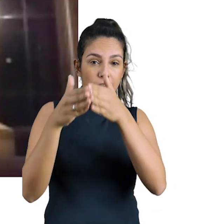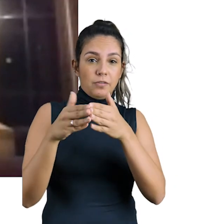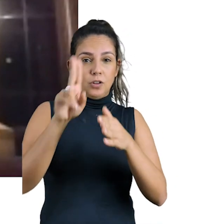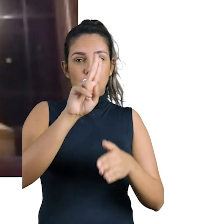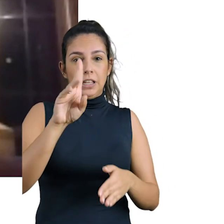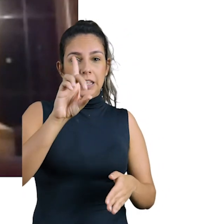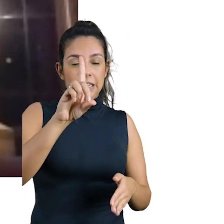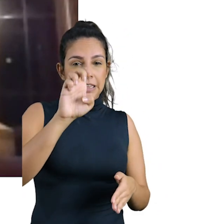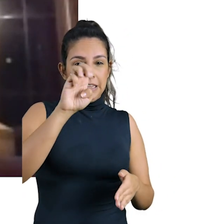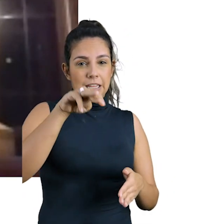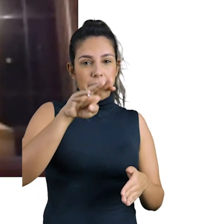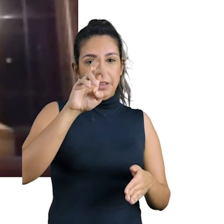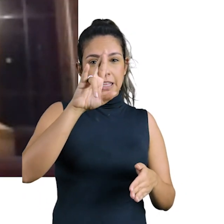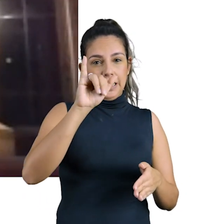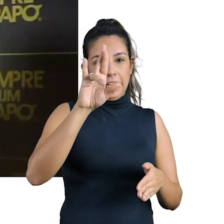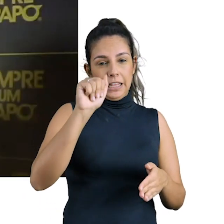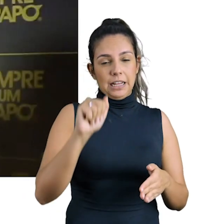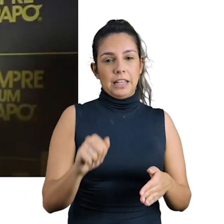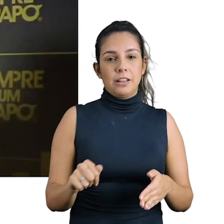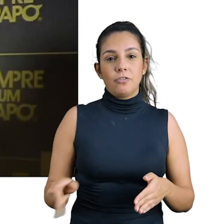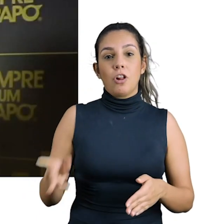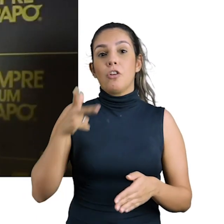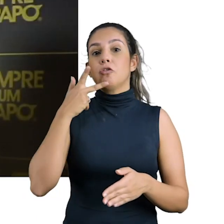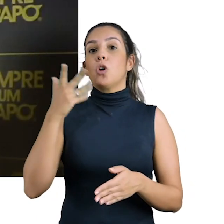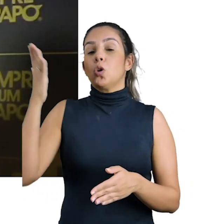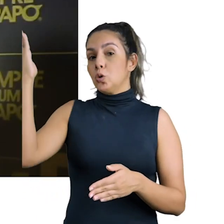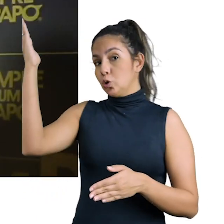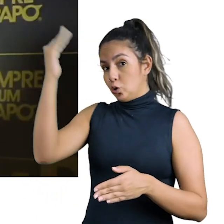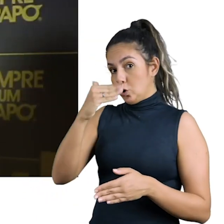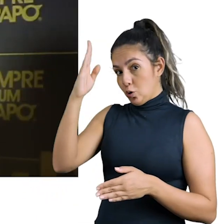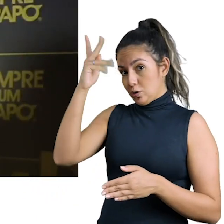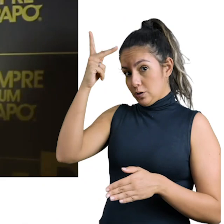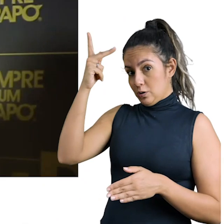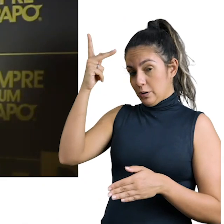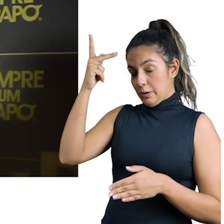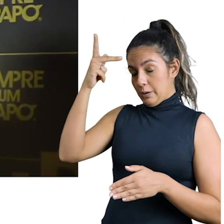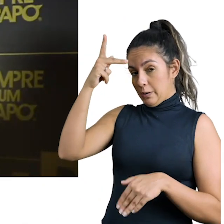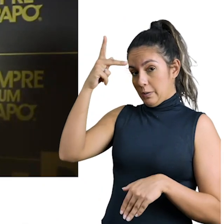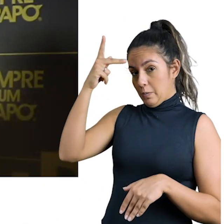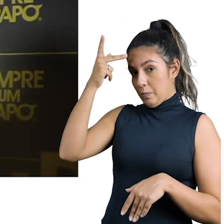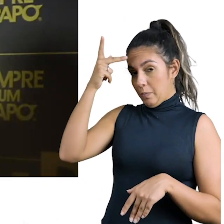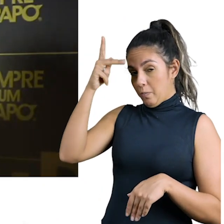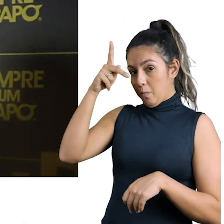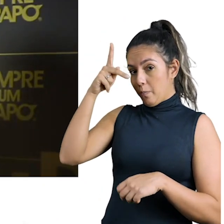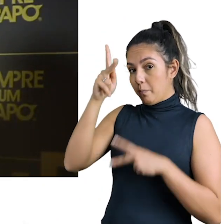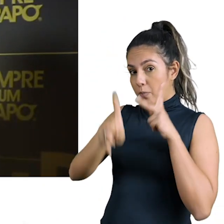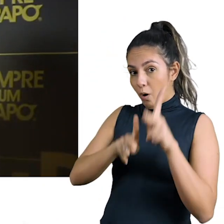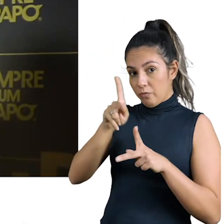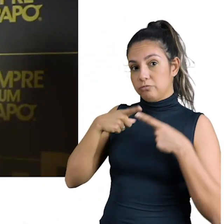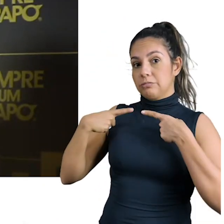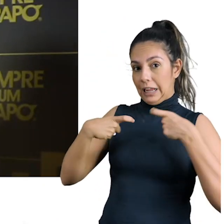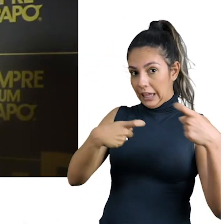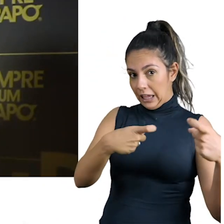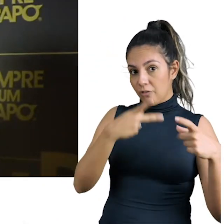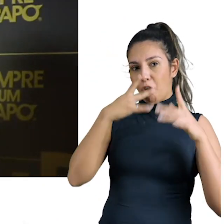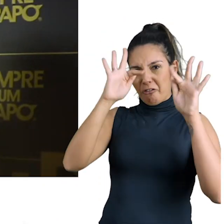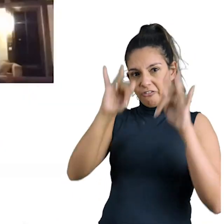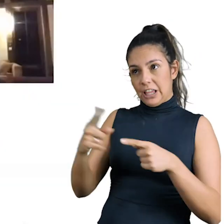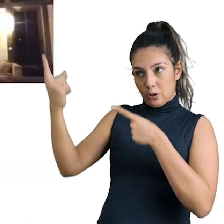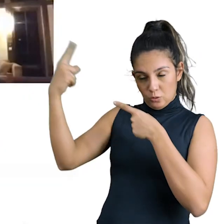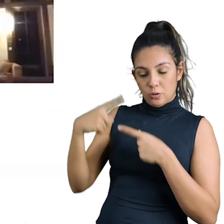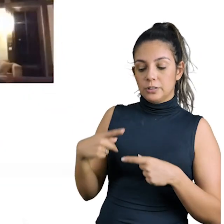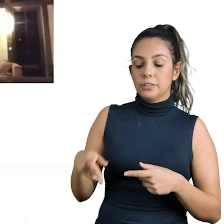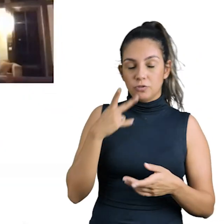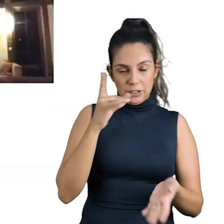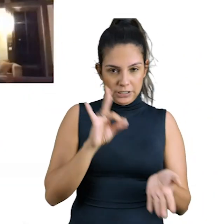chamado Demerara. Pessoal que trouxe o pessoal da guerra para cá, né? Fim da guerra para cá, né? Exato. Então, como que aconteceu nos Estados Unidos